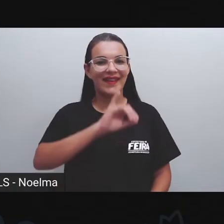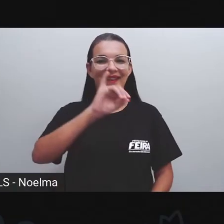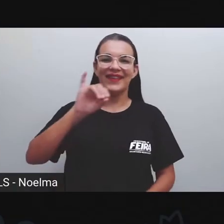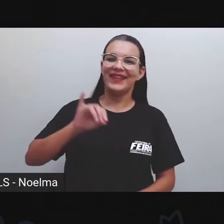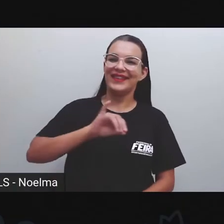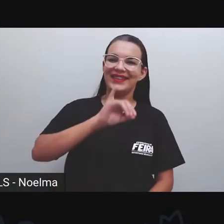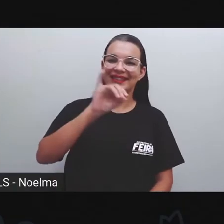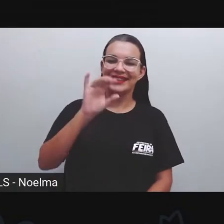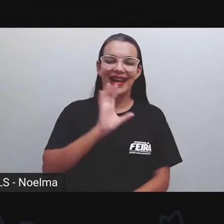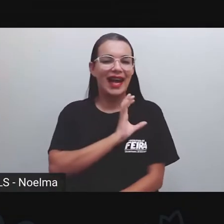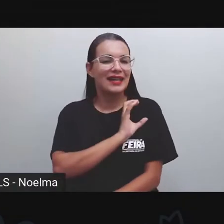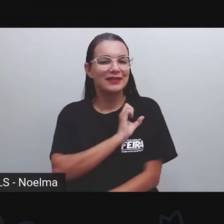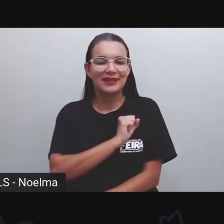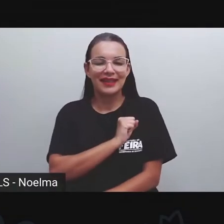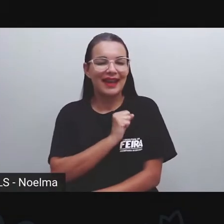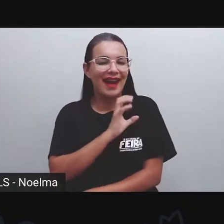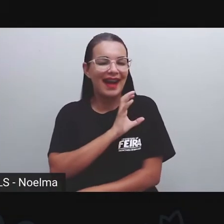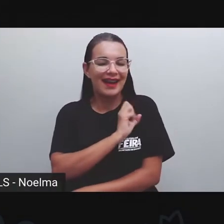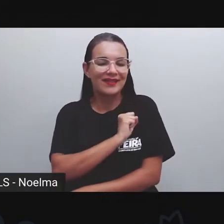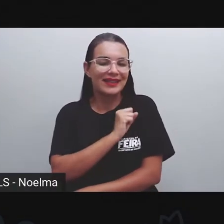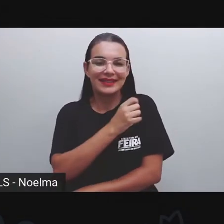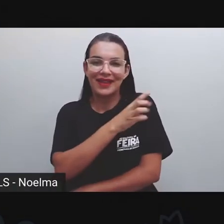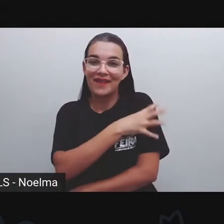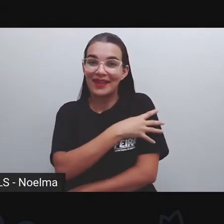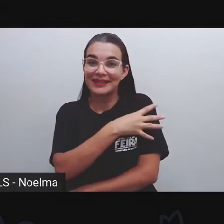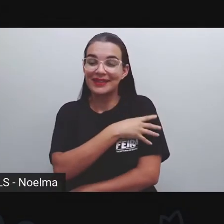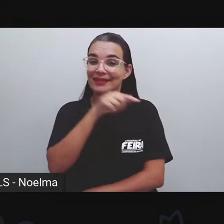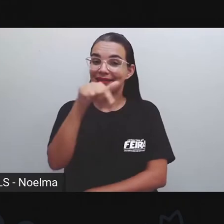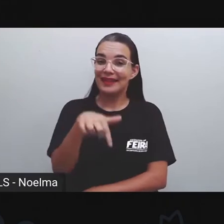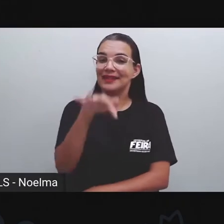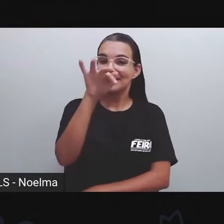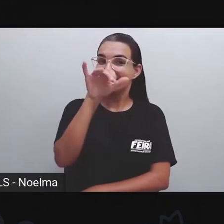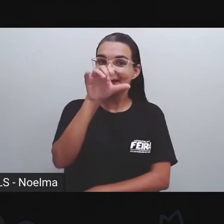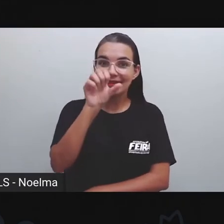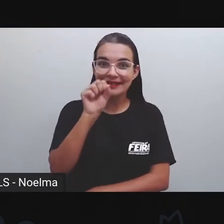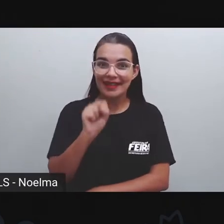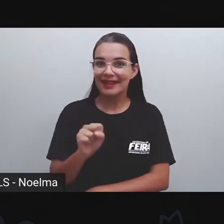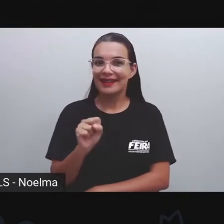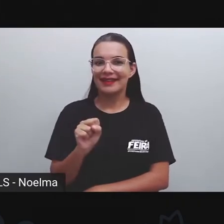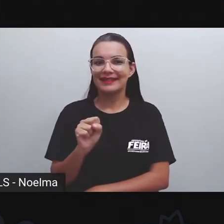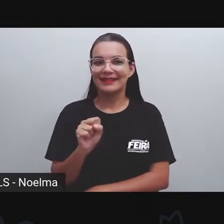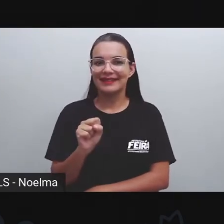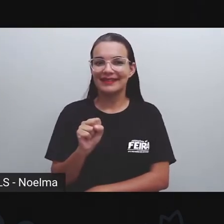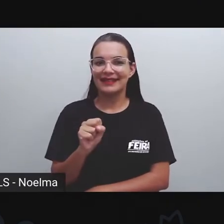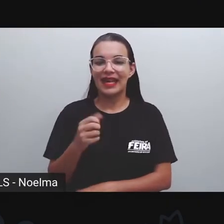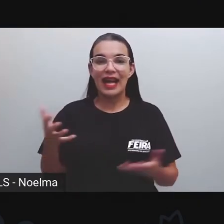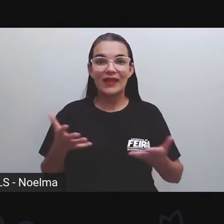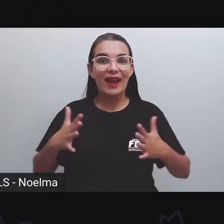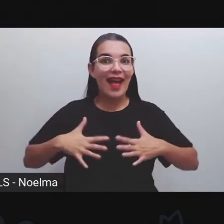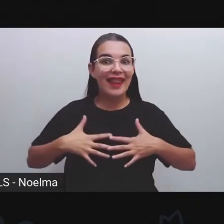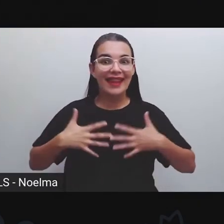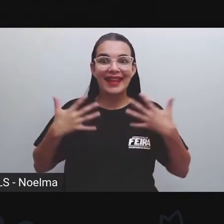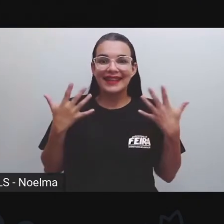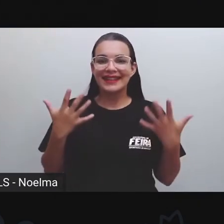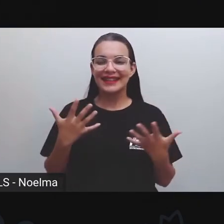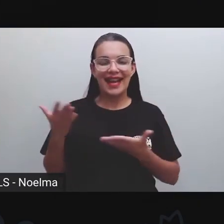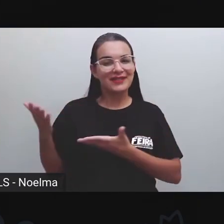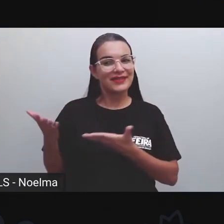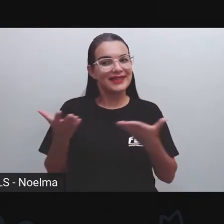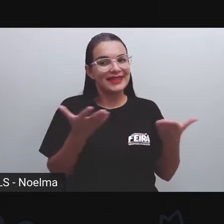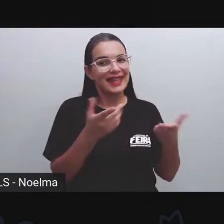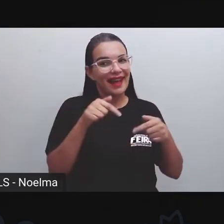Olá, meus amores, meus queridos e amados quartos anos da cidade Feira de Santana. É com enorme alegria que a gente